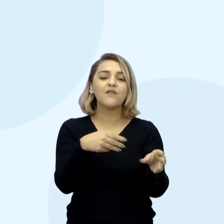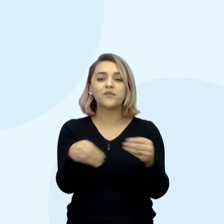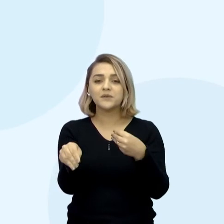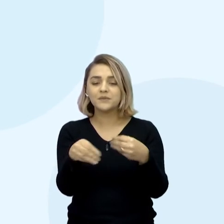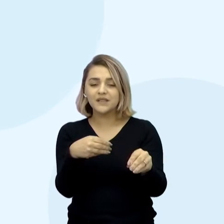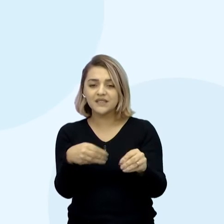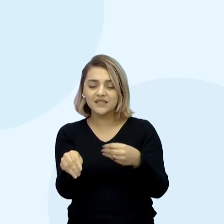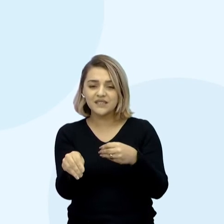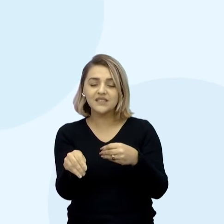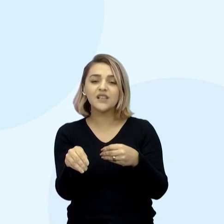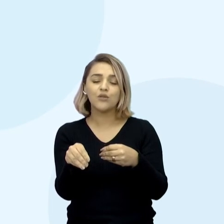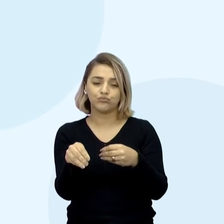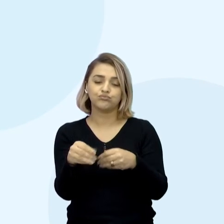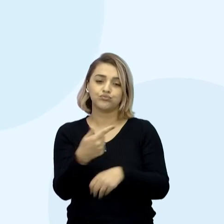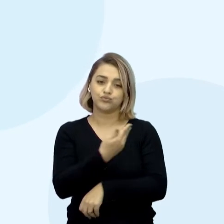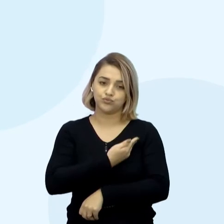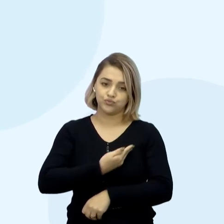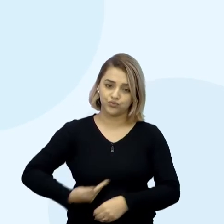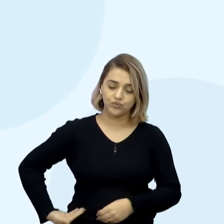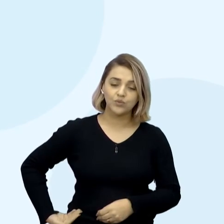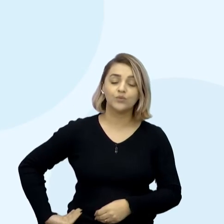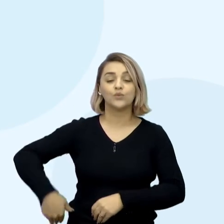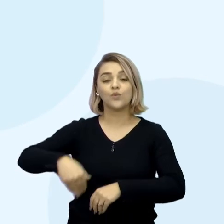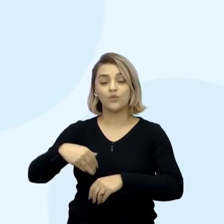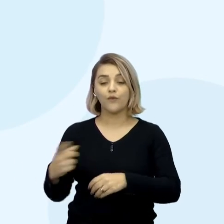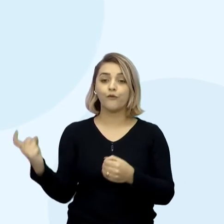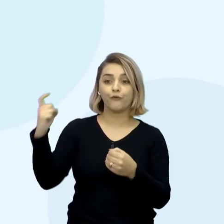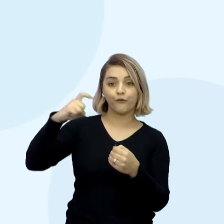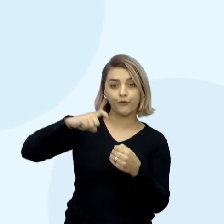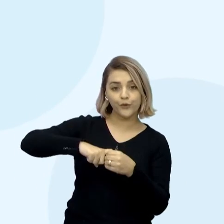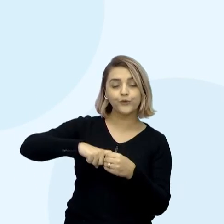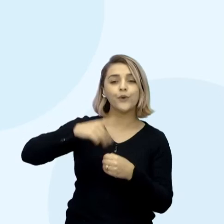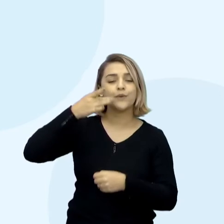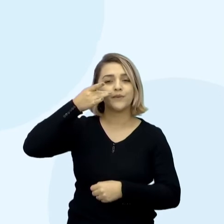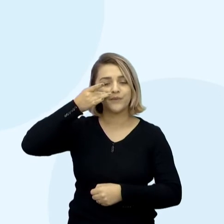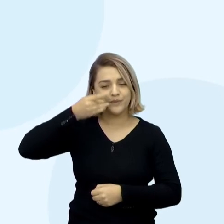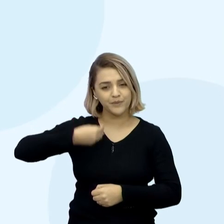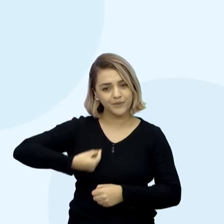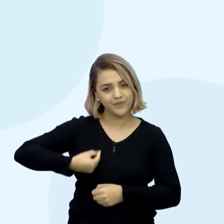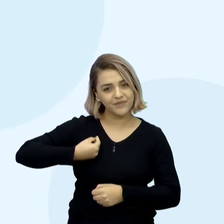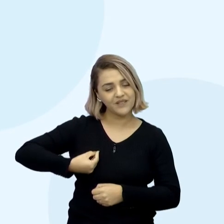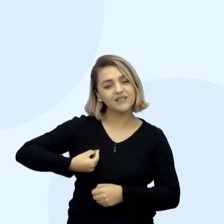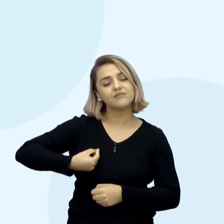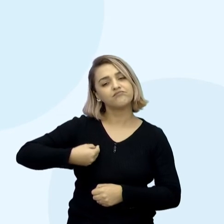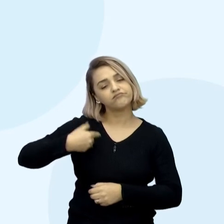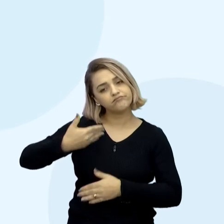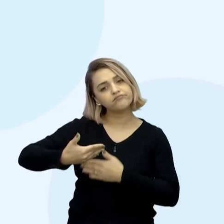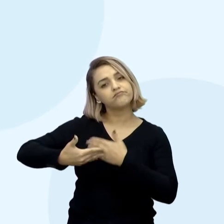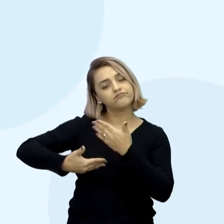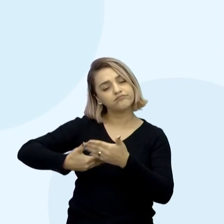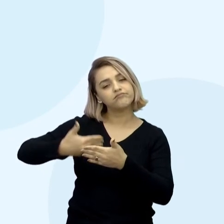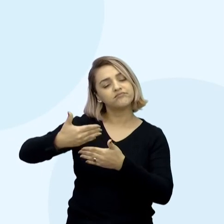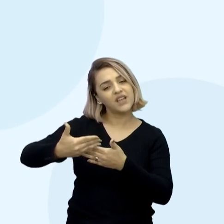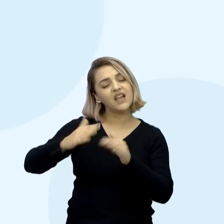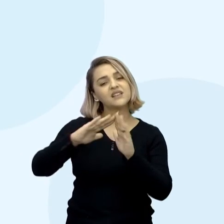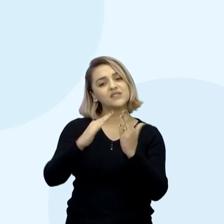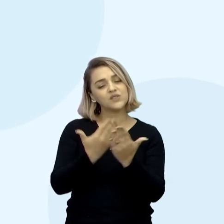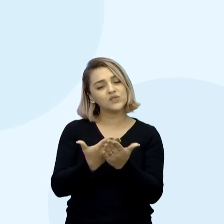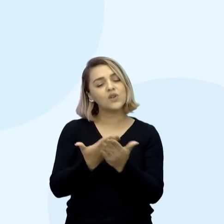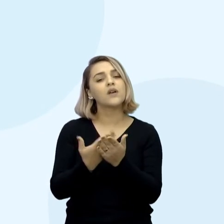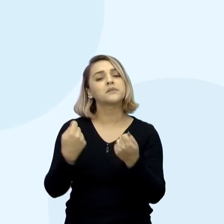sanitárias, o ensino presencial voltou de maneira gradativa e as escolas tiveram que se